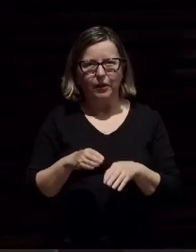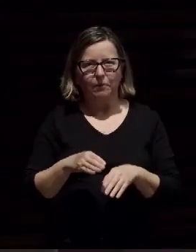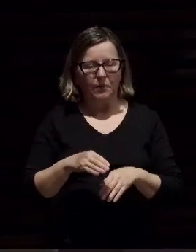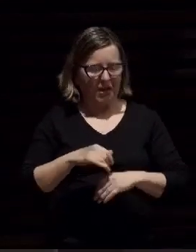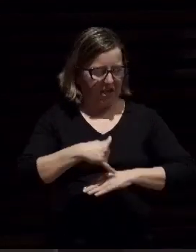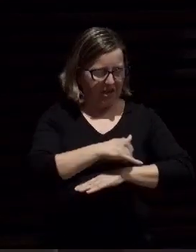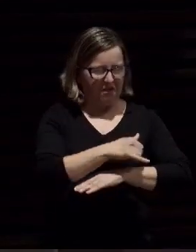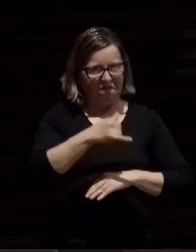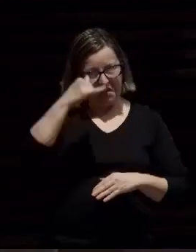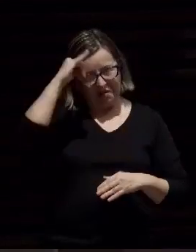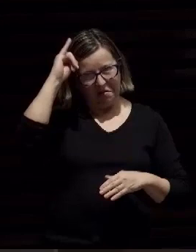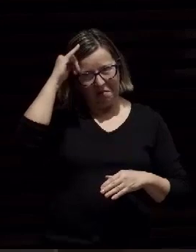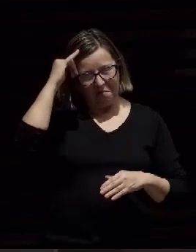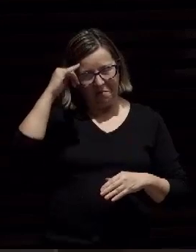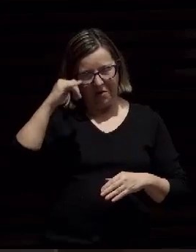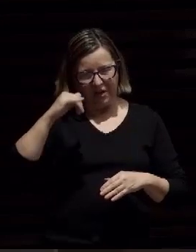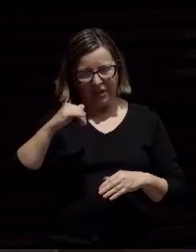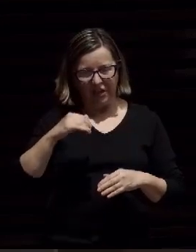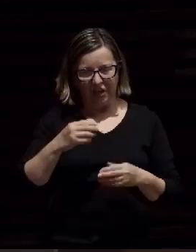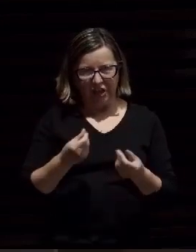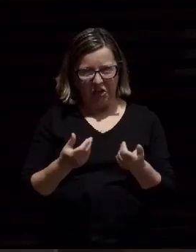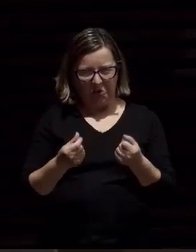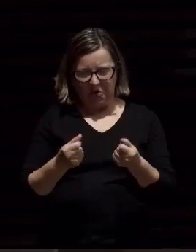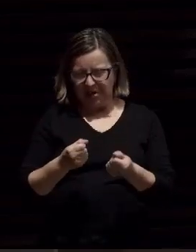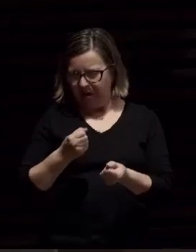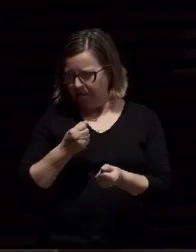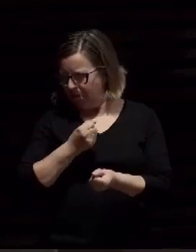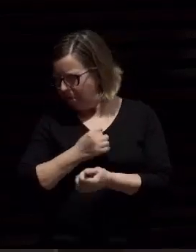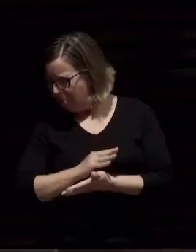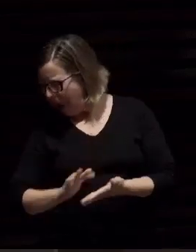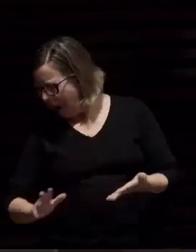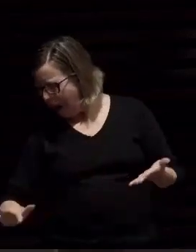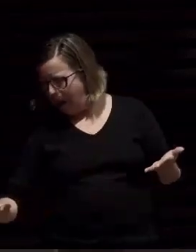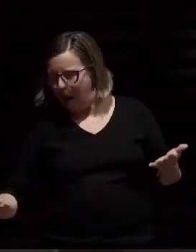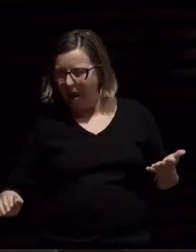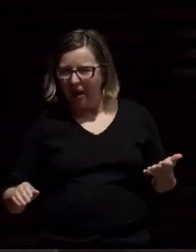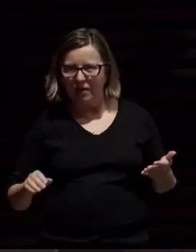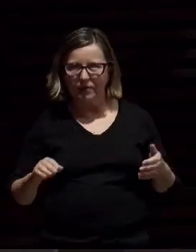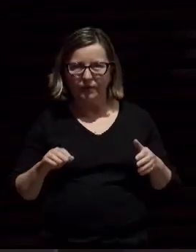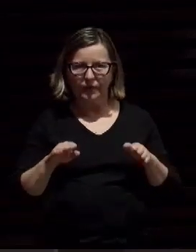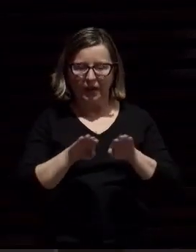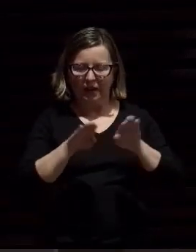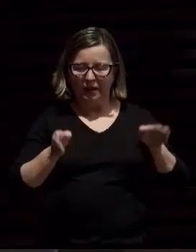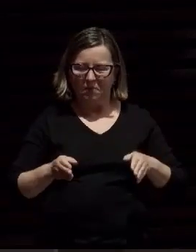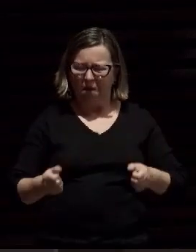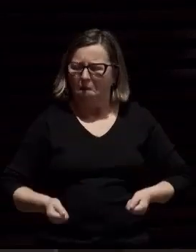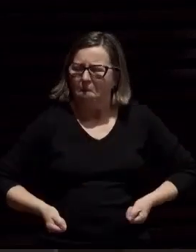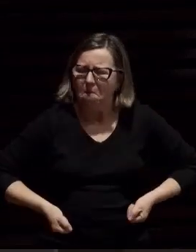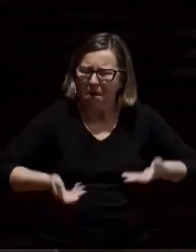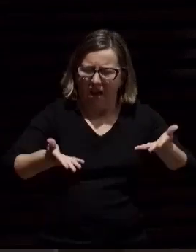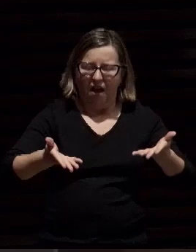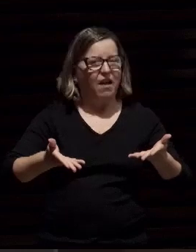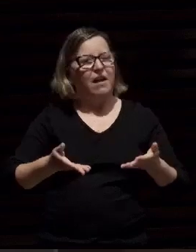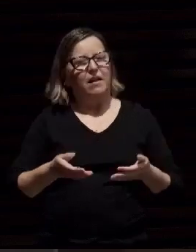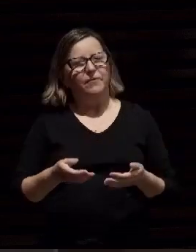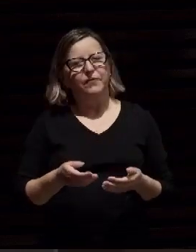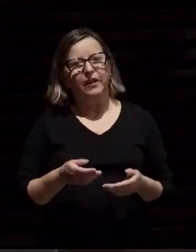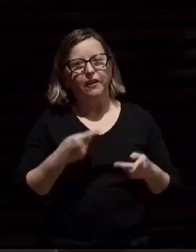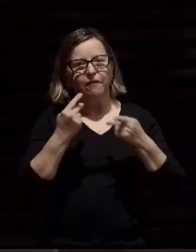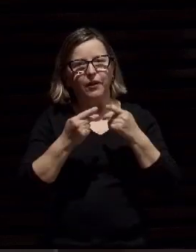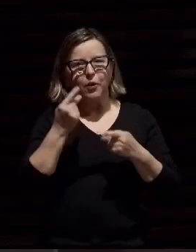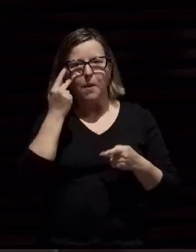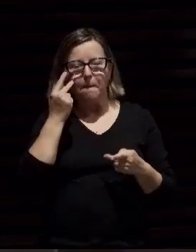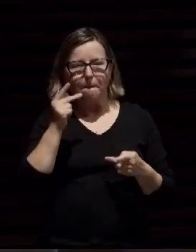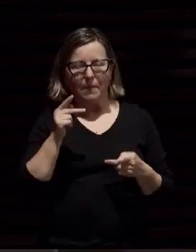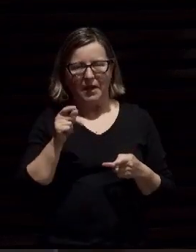o dinheiro dos cambistas, e virou as mesas, e disse aos que vendiam as pombas: tirai